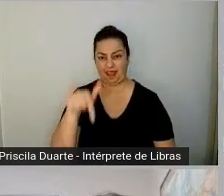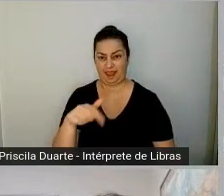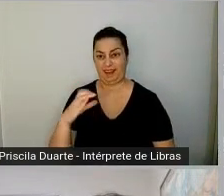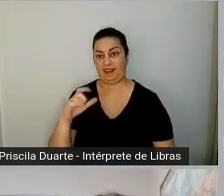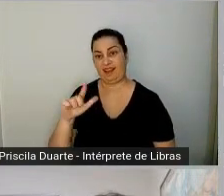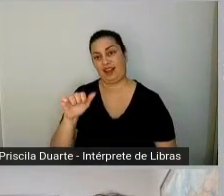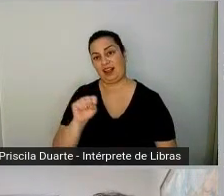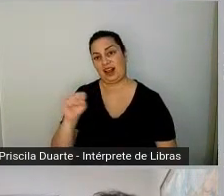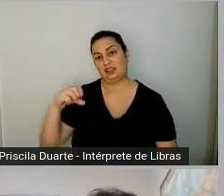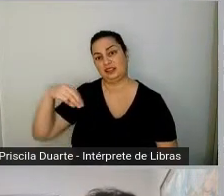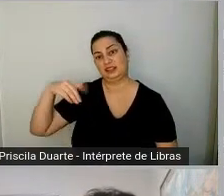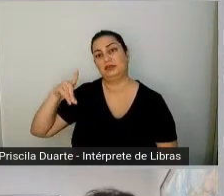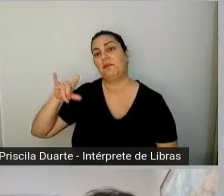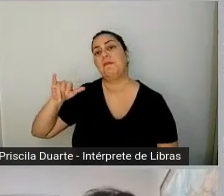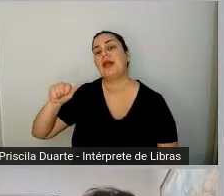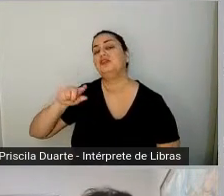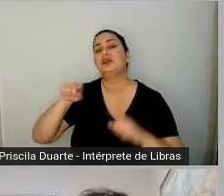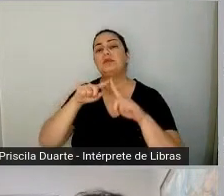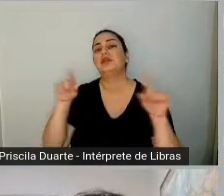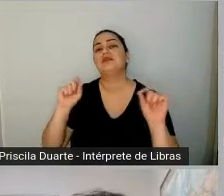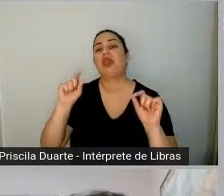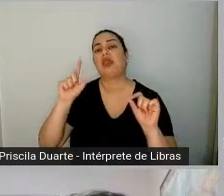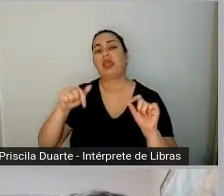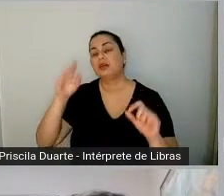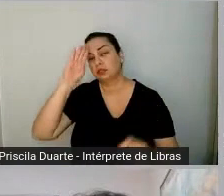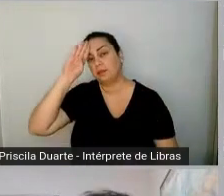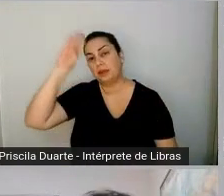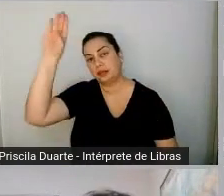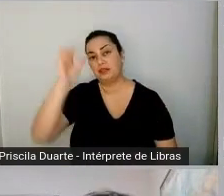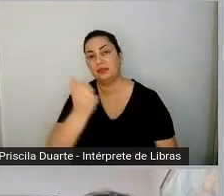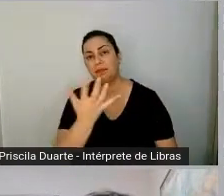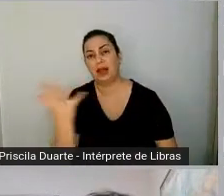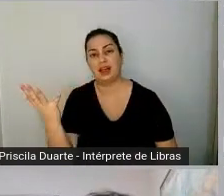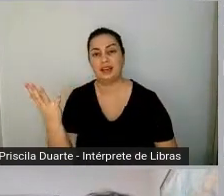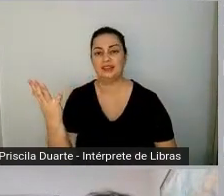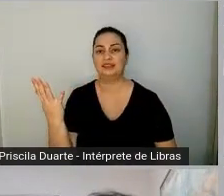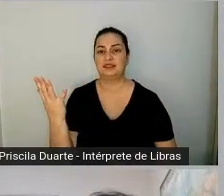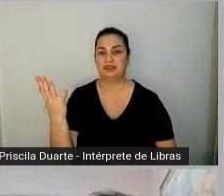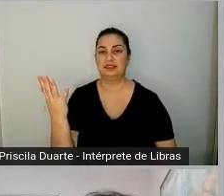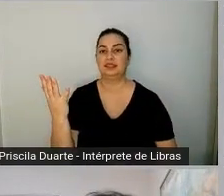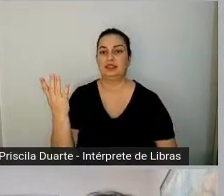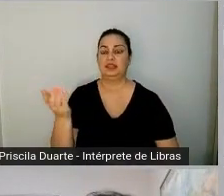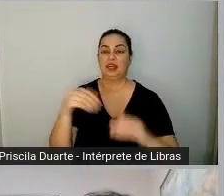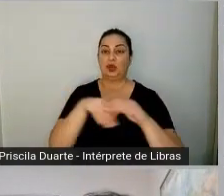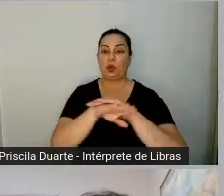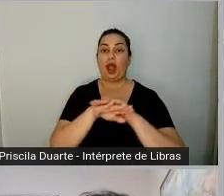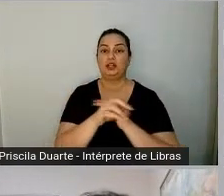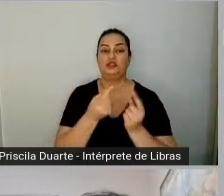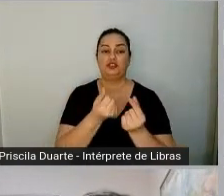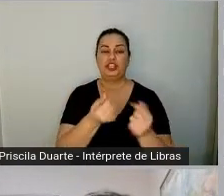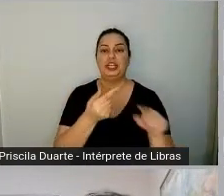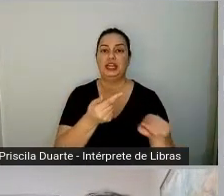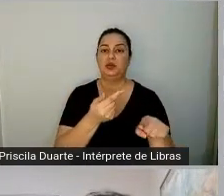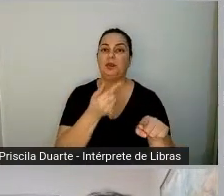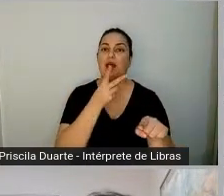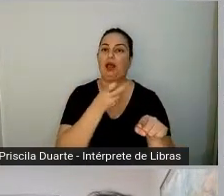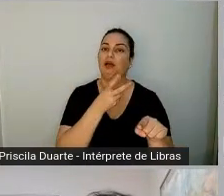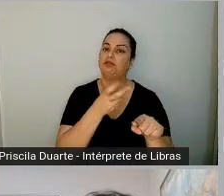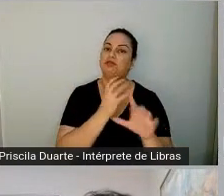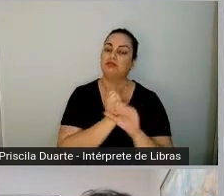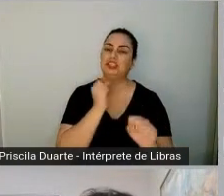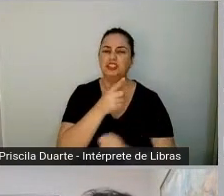são os principais detentores de fundos de investimento, né? A gente sabe que existe aqueles fundos